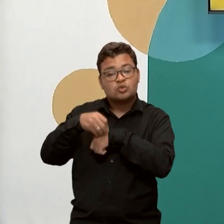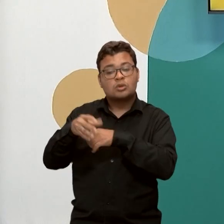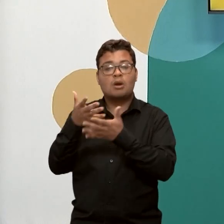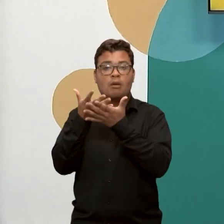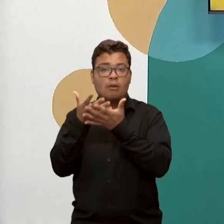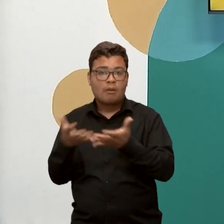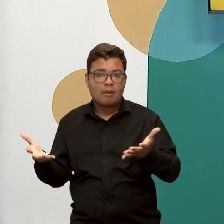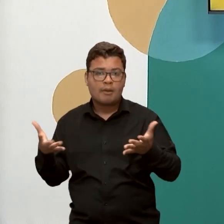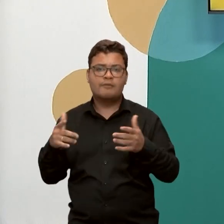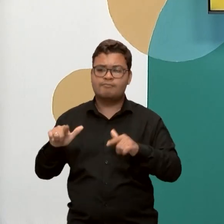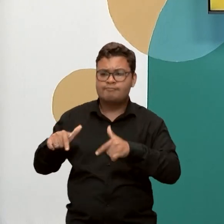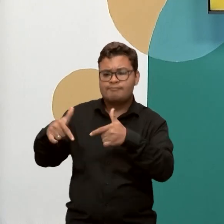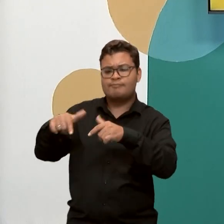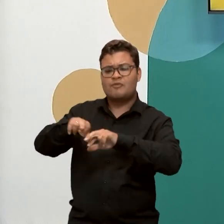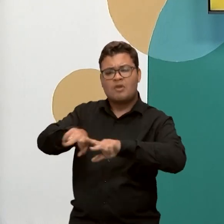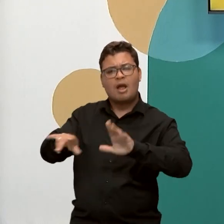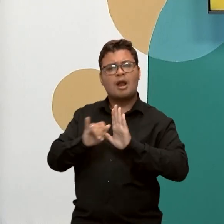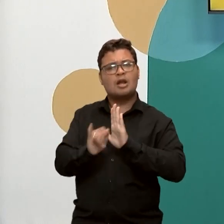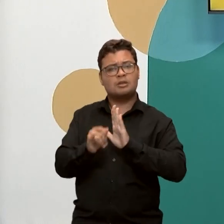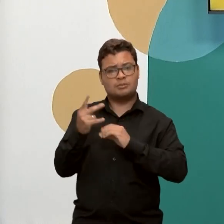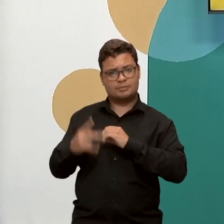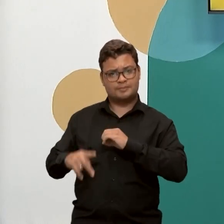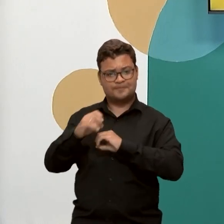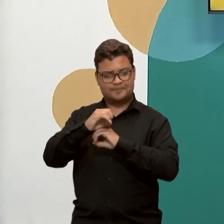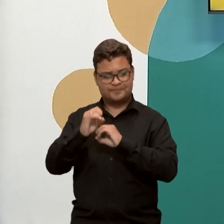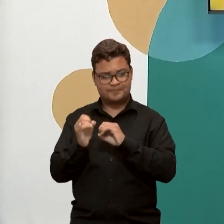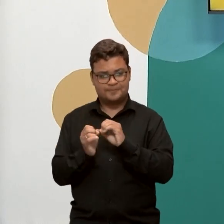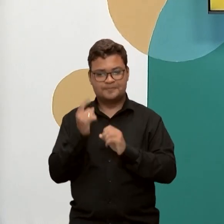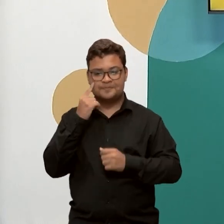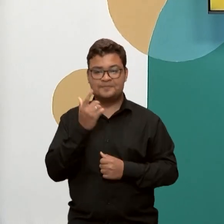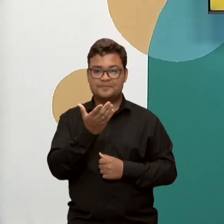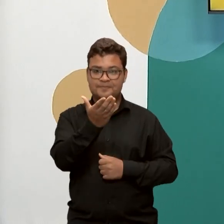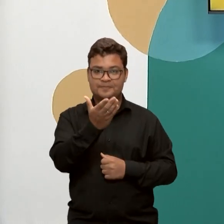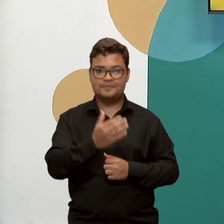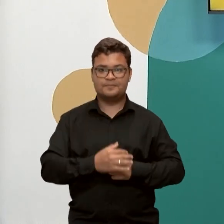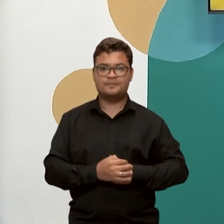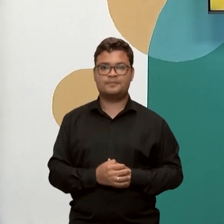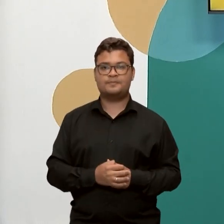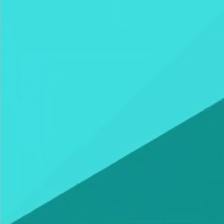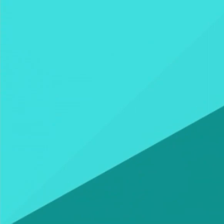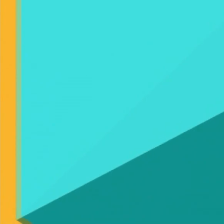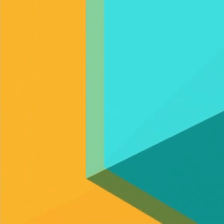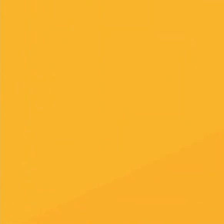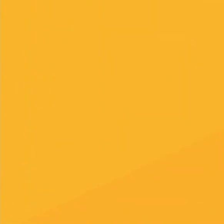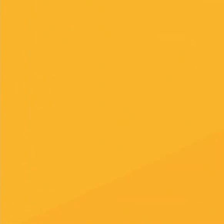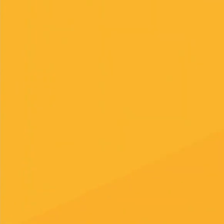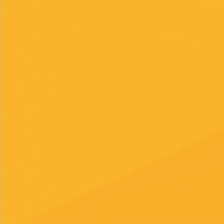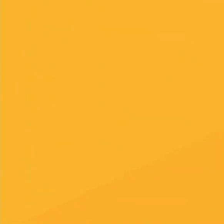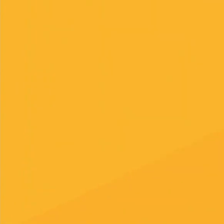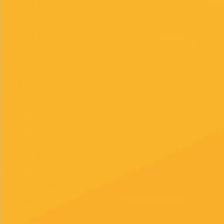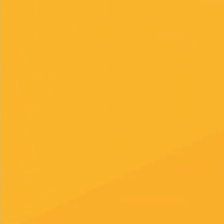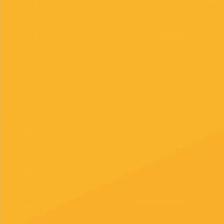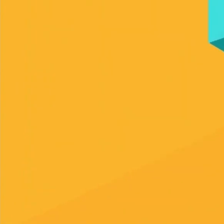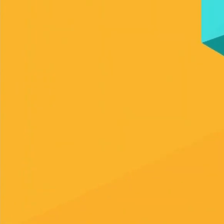o prazo vai até o dia 17 e é muito importante para que você possa se locomover e se manter estudando.